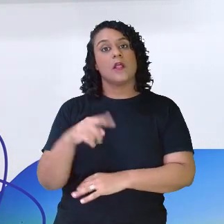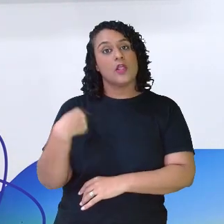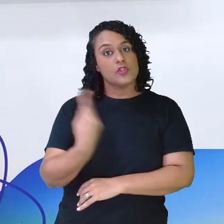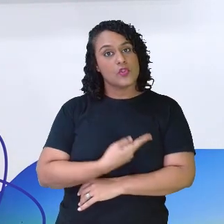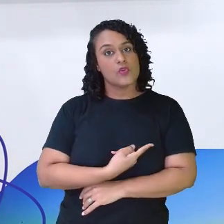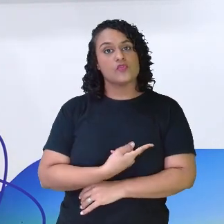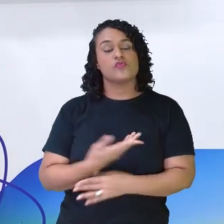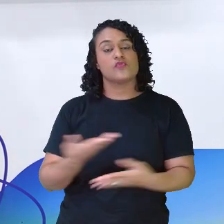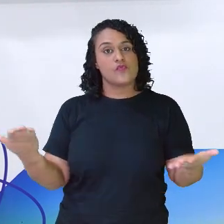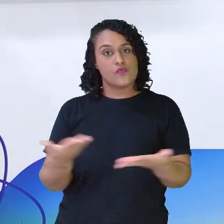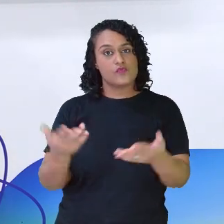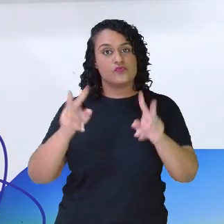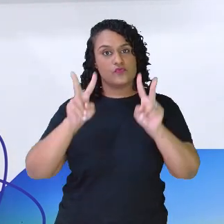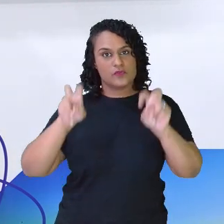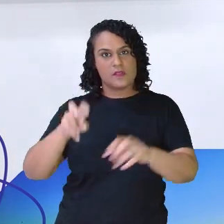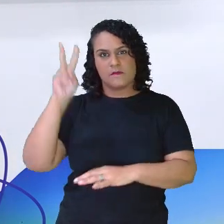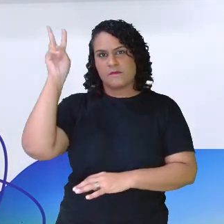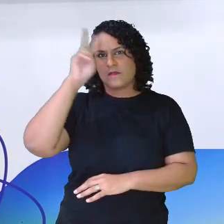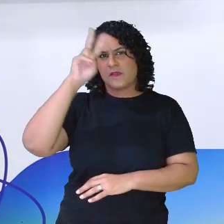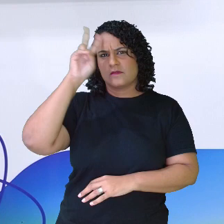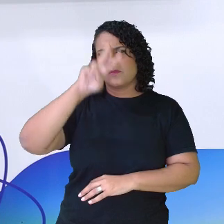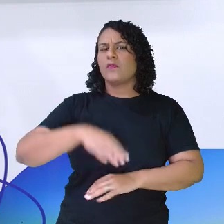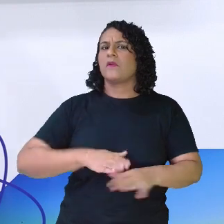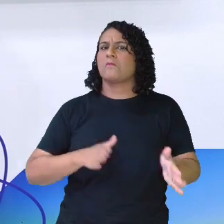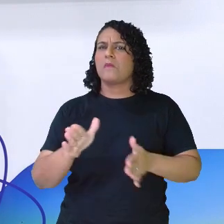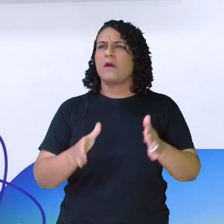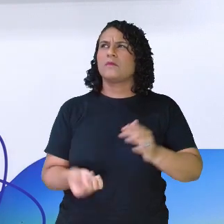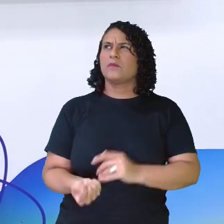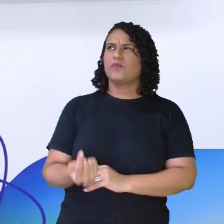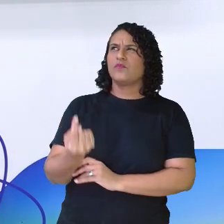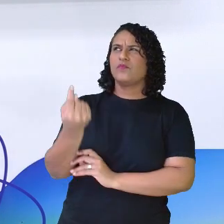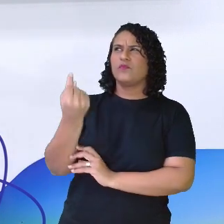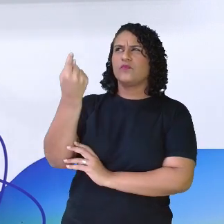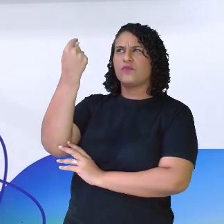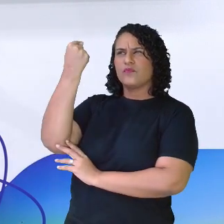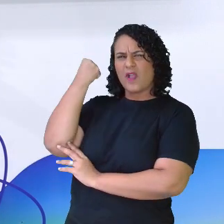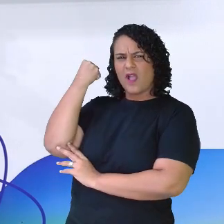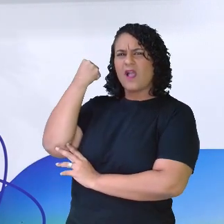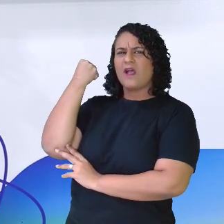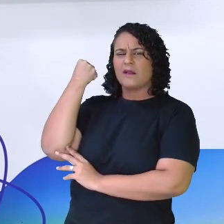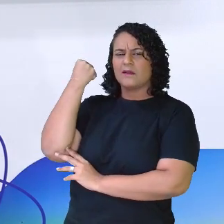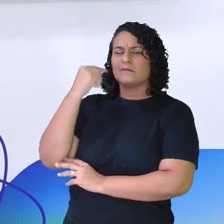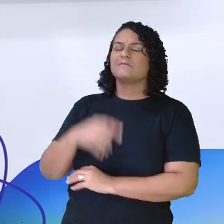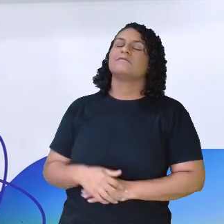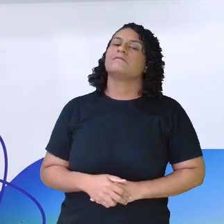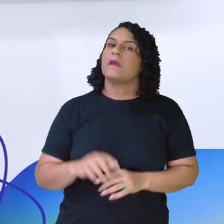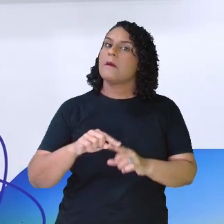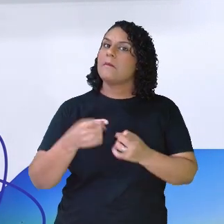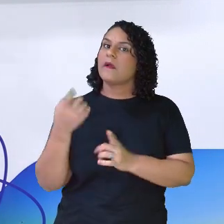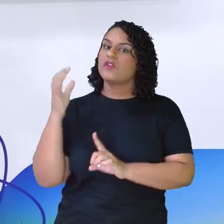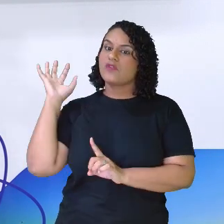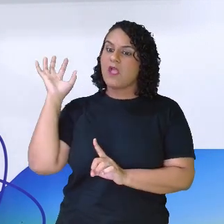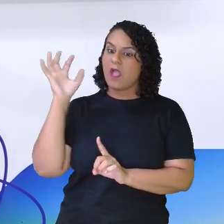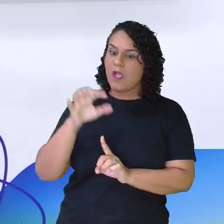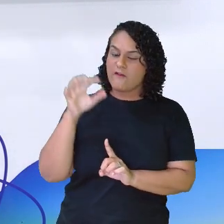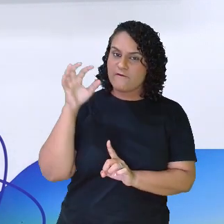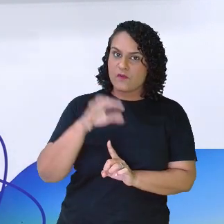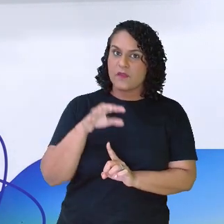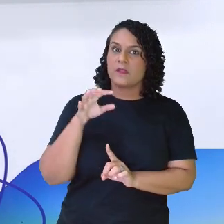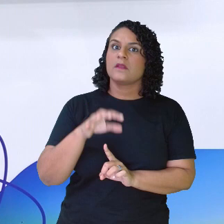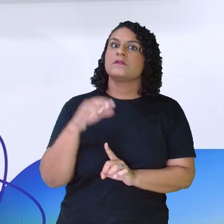sobre história, aquilo que passou, que está lá no passado, mas que são coisas que acontecem